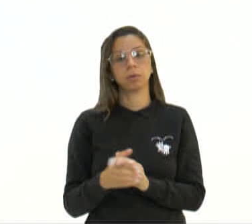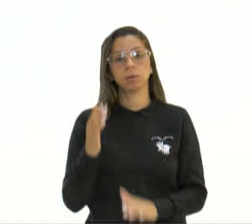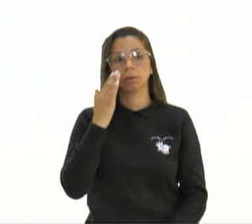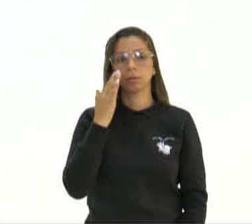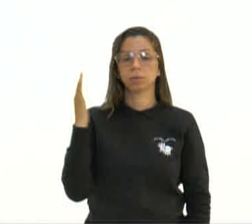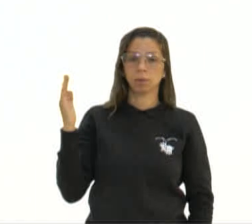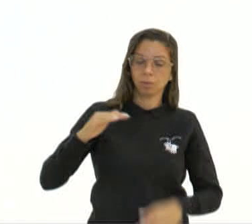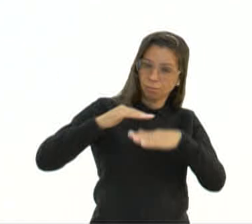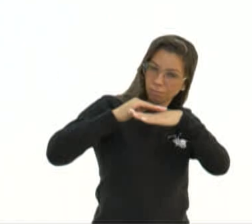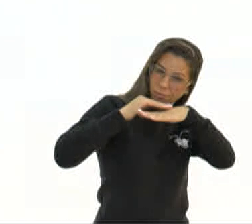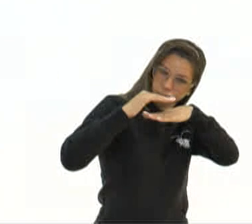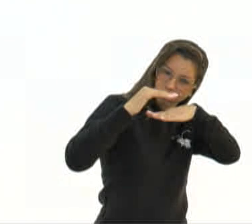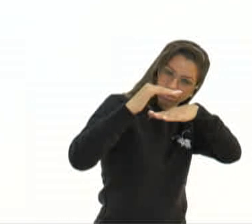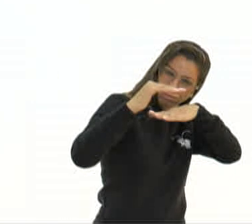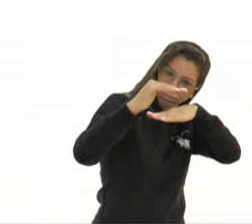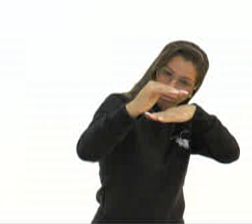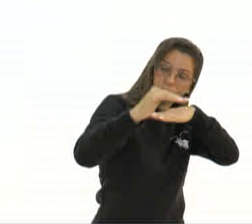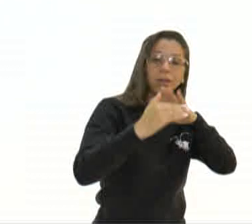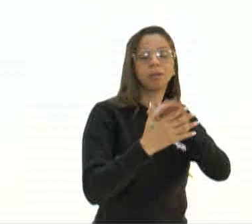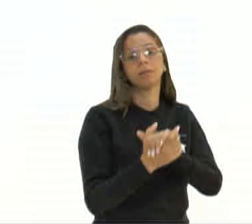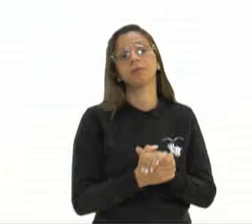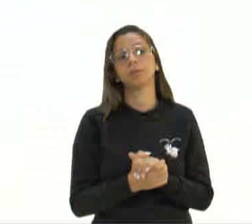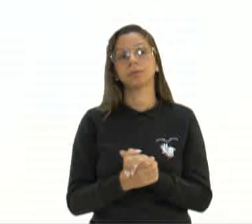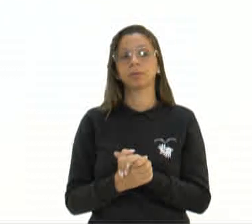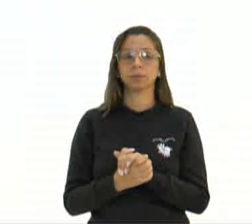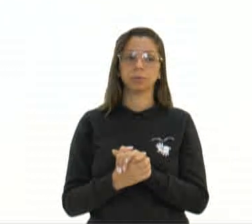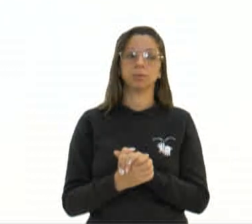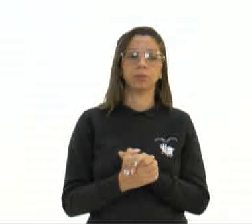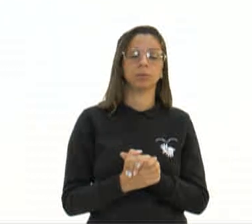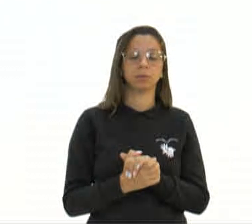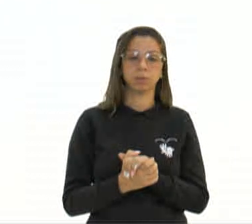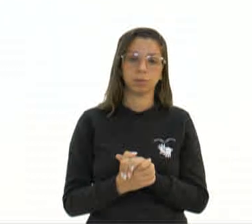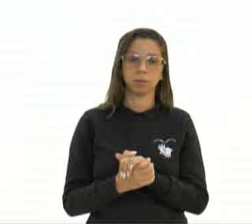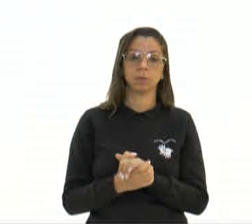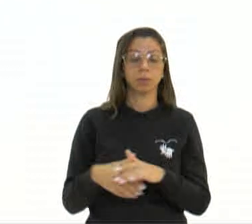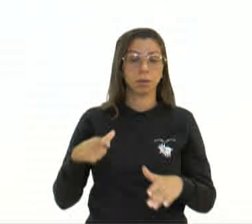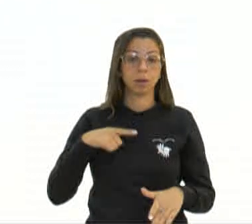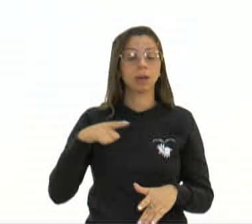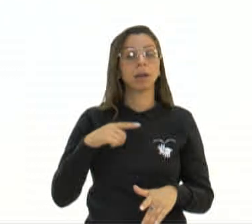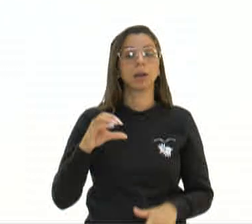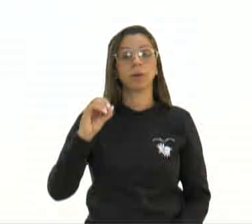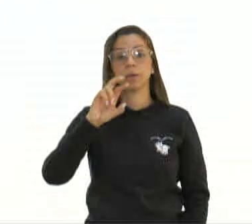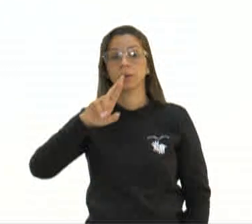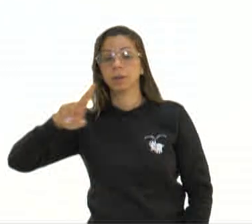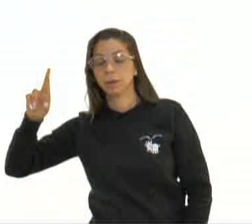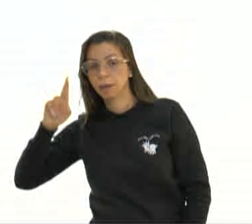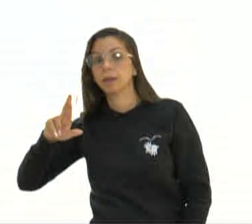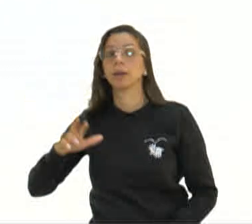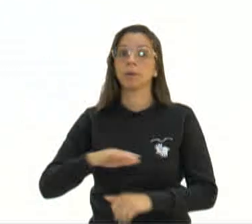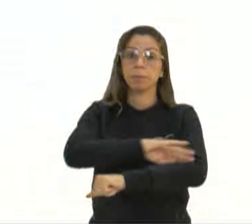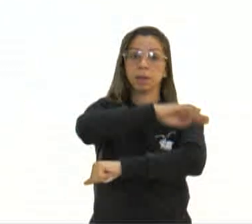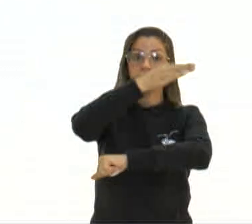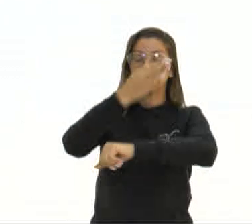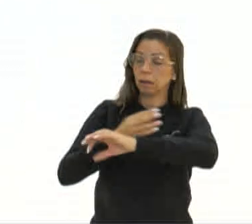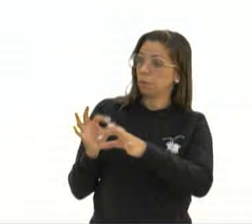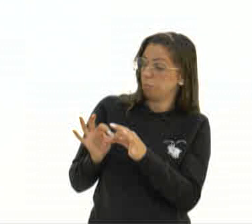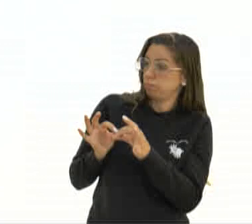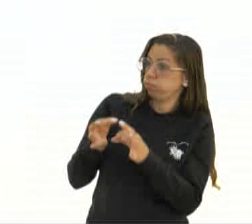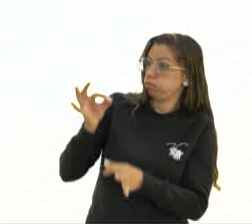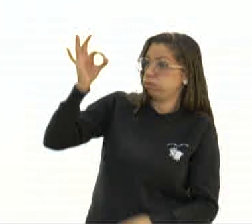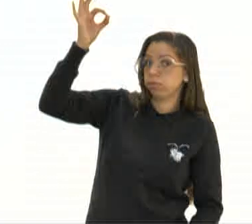né, essa vastidão do Planalto Andino Oriental, é uma das cidades mais altas do mundo.